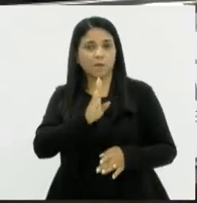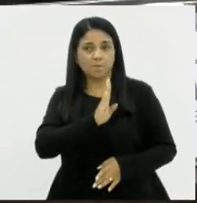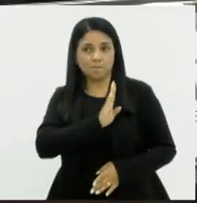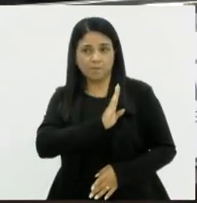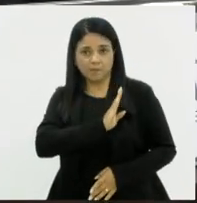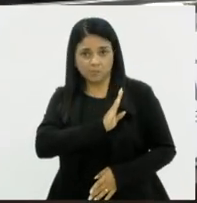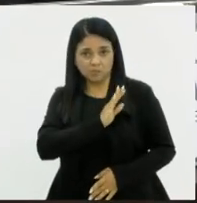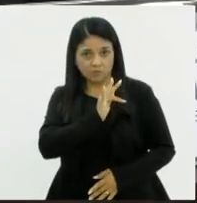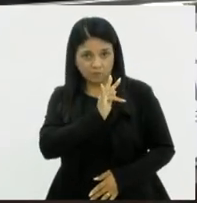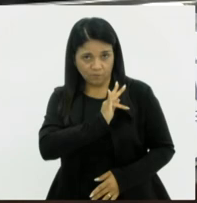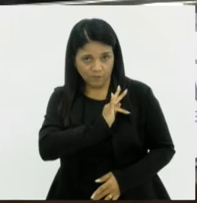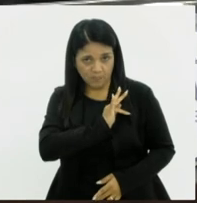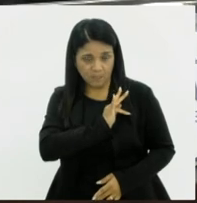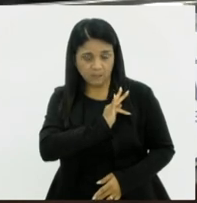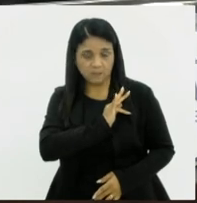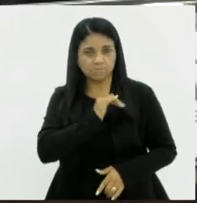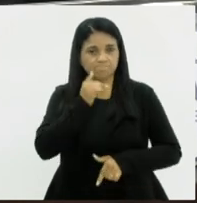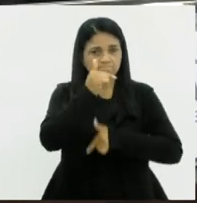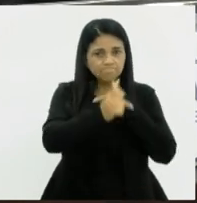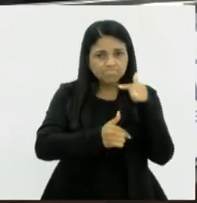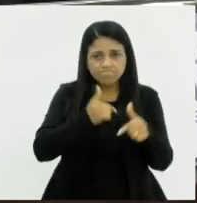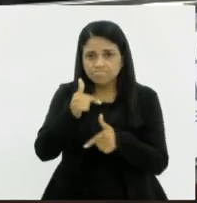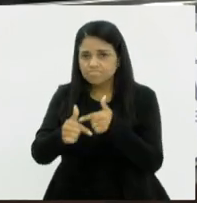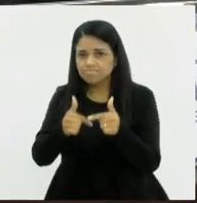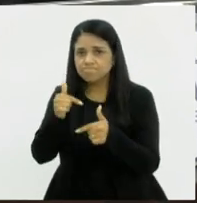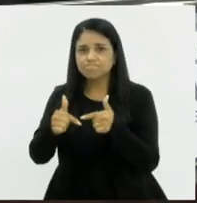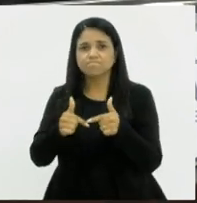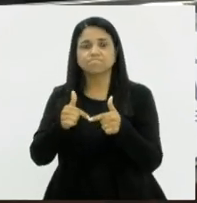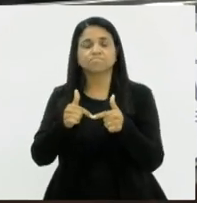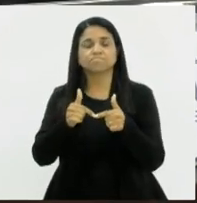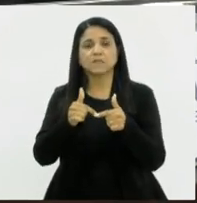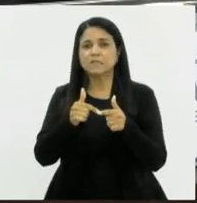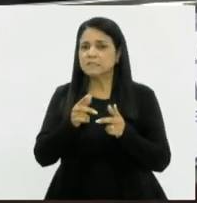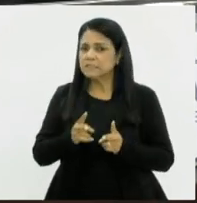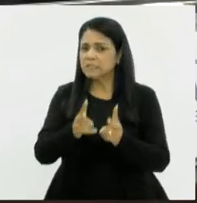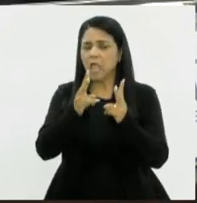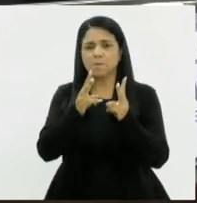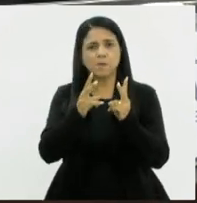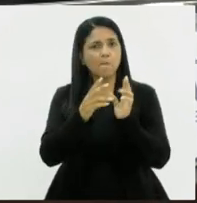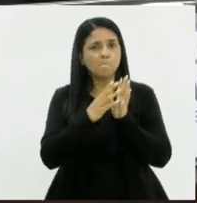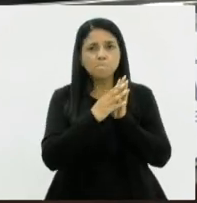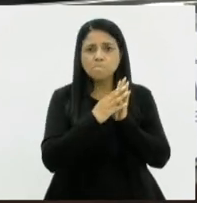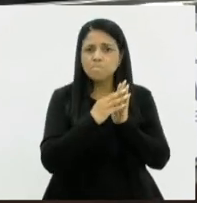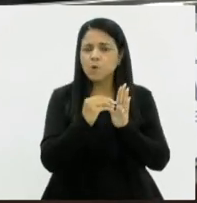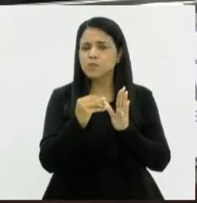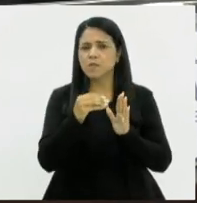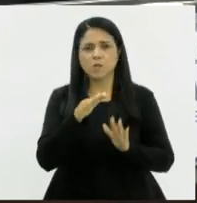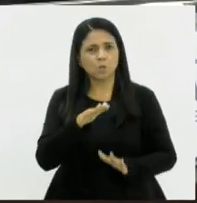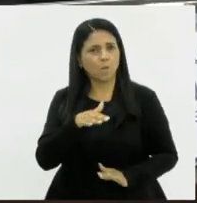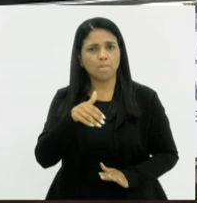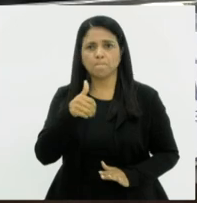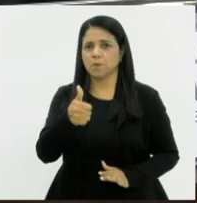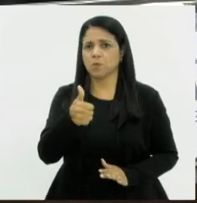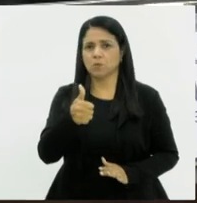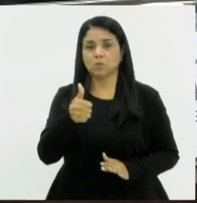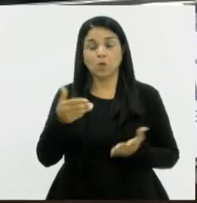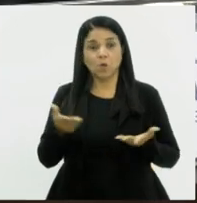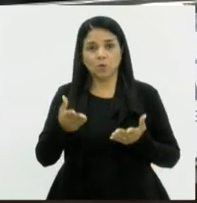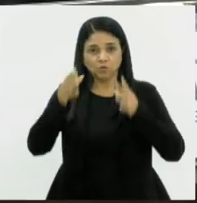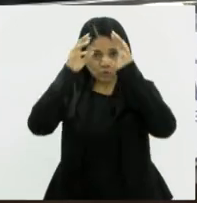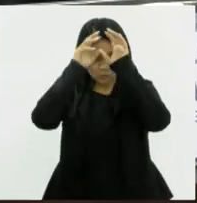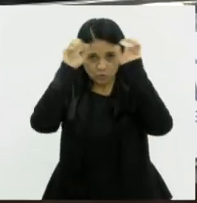na Baixada Fluminense, e sempre foram grandes exemplos. E hoje estão no Tribunal de